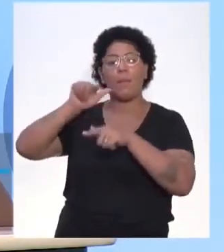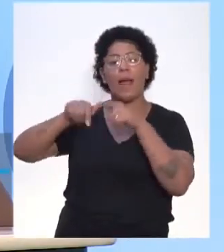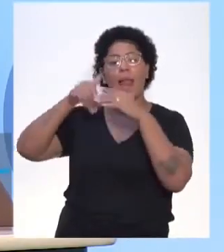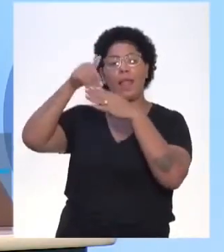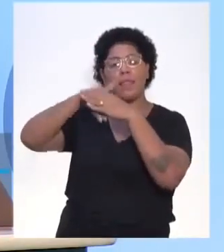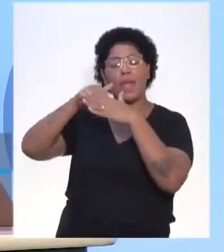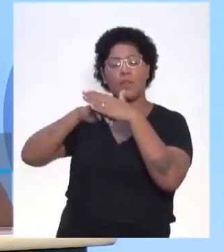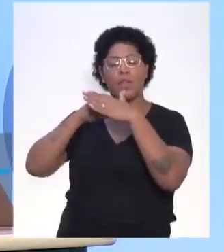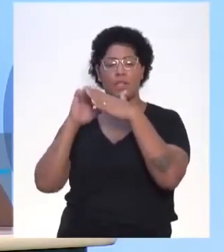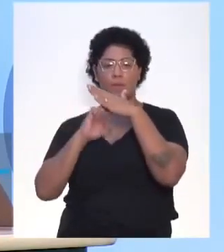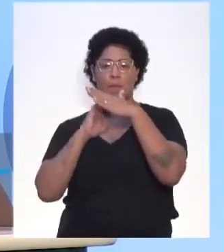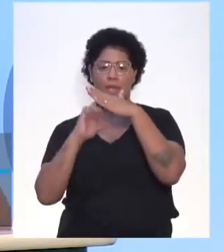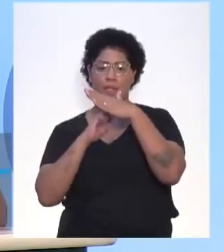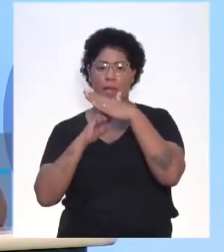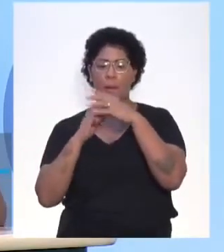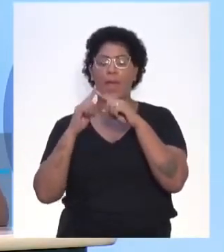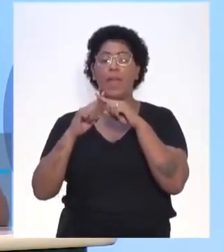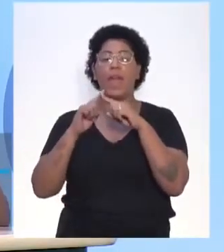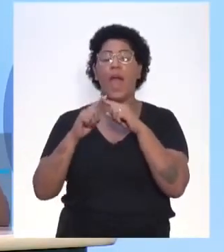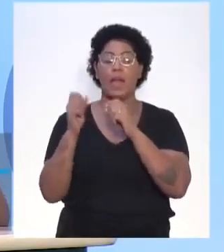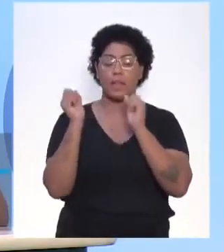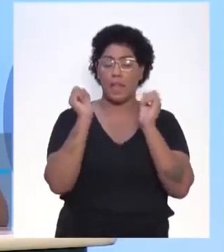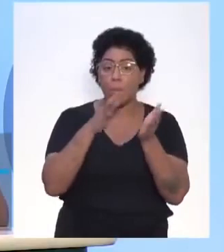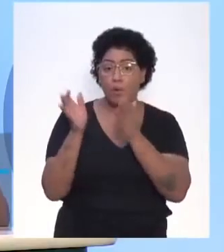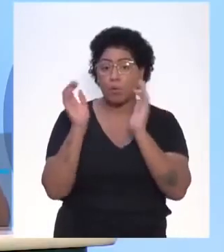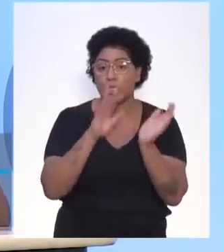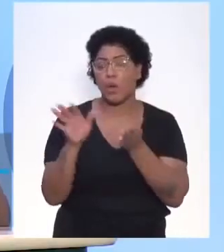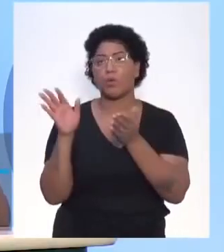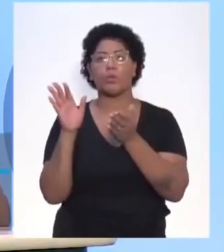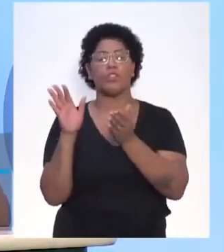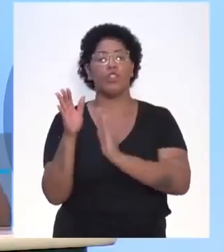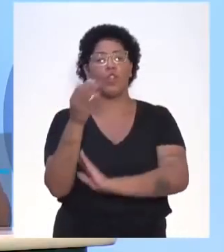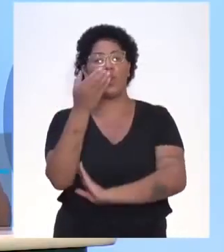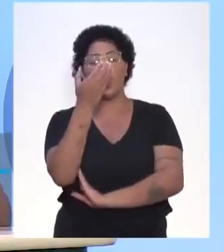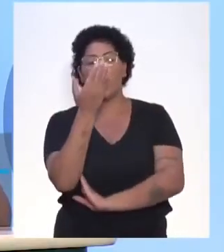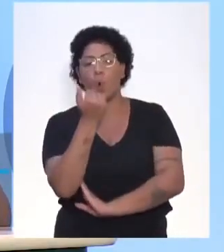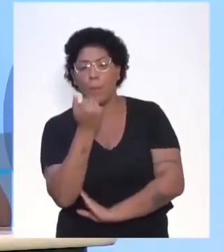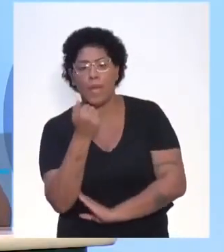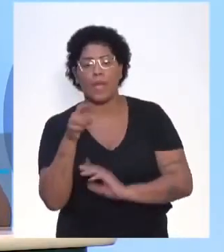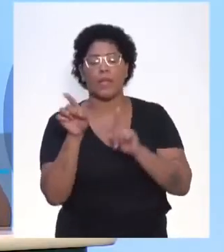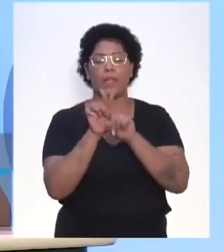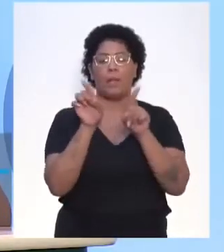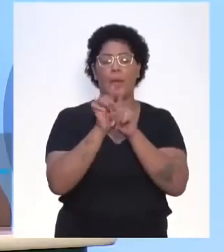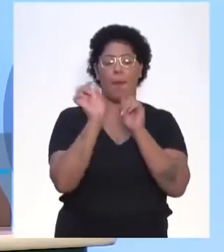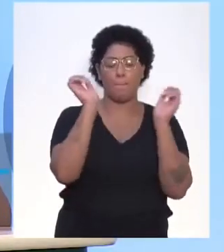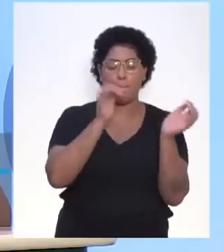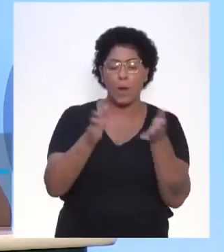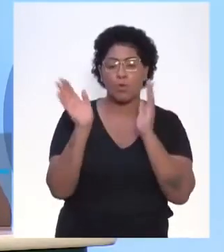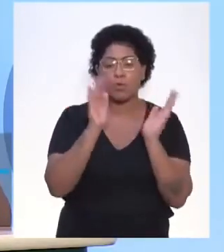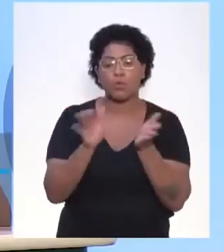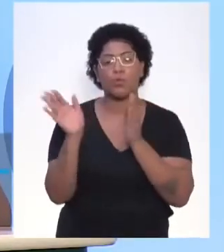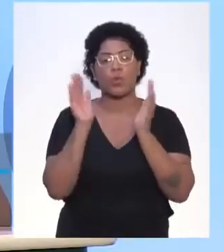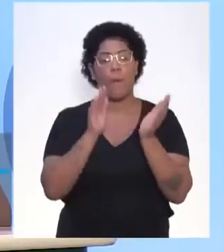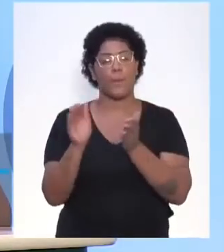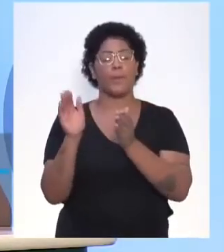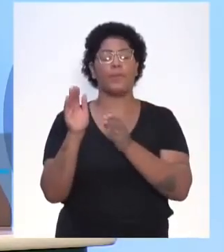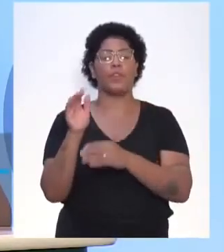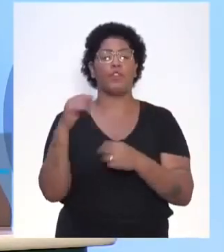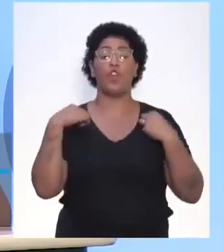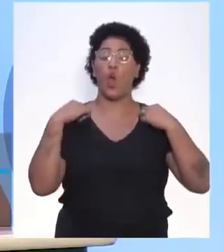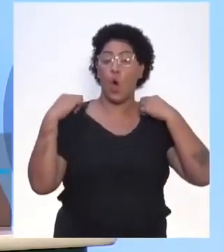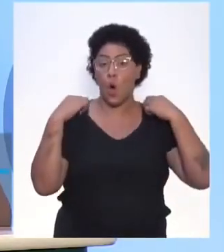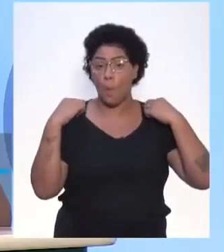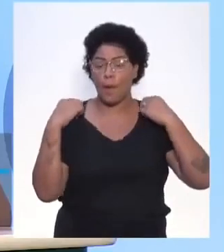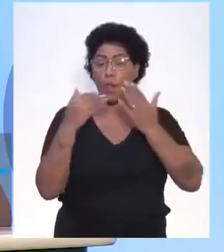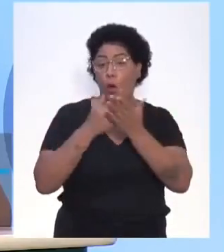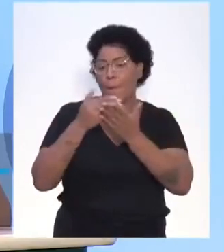produz alimentos, mas também produz móveis, enfim, vai ser uma gama ali de várias empresas que estão sob a jurisdição